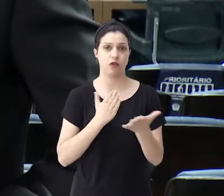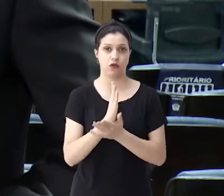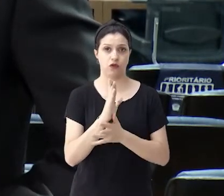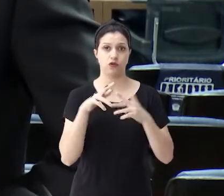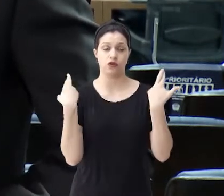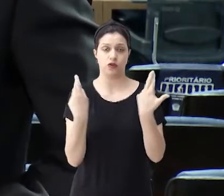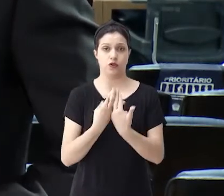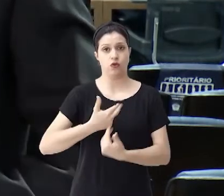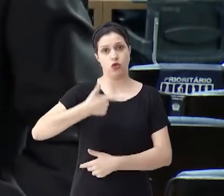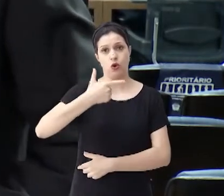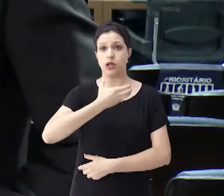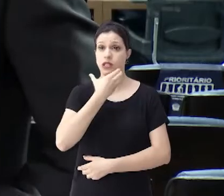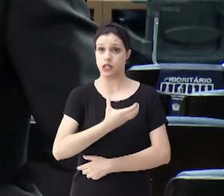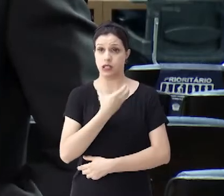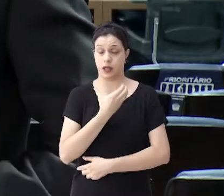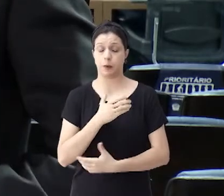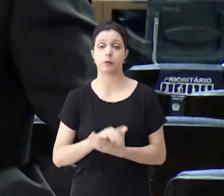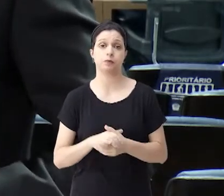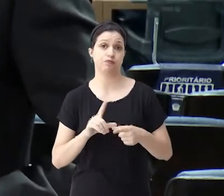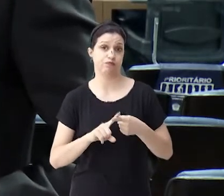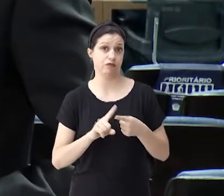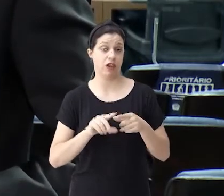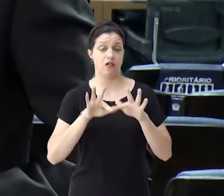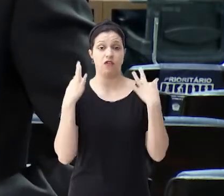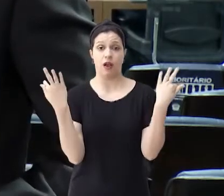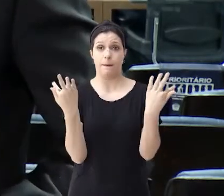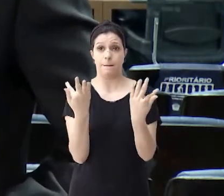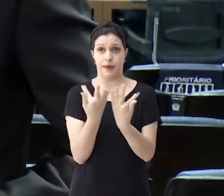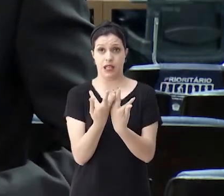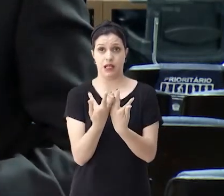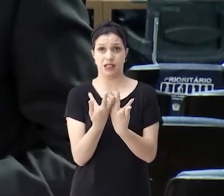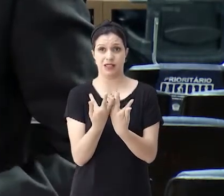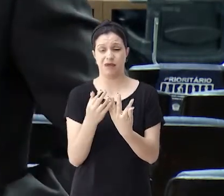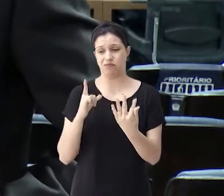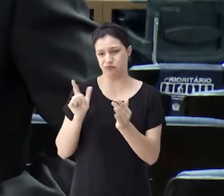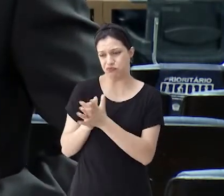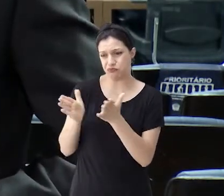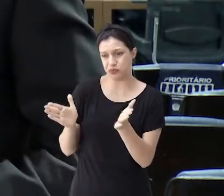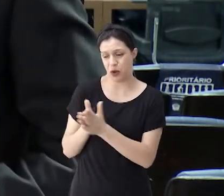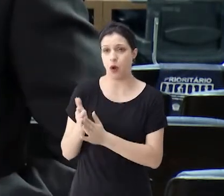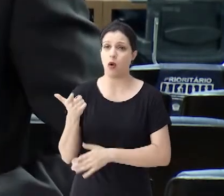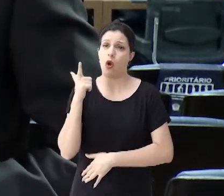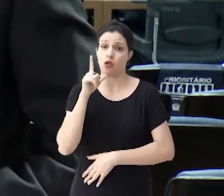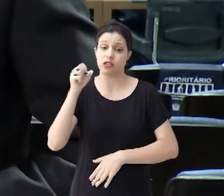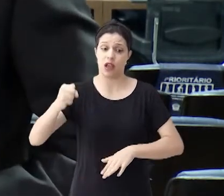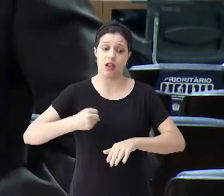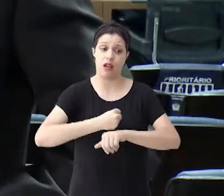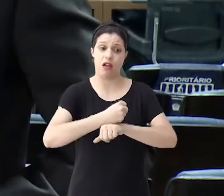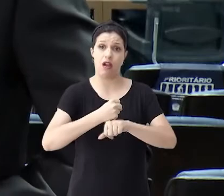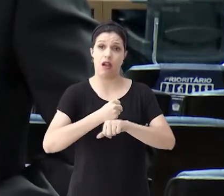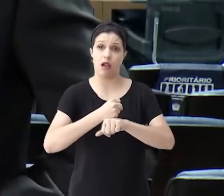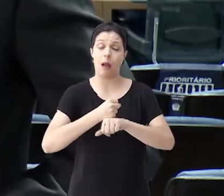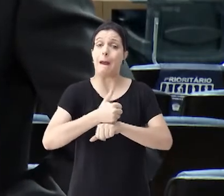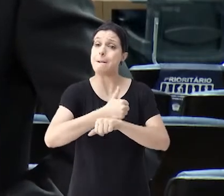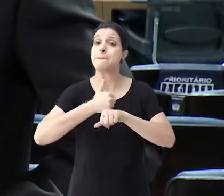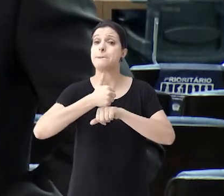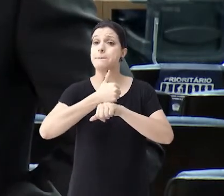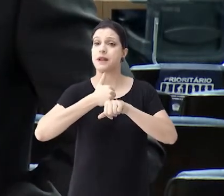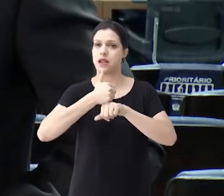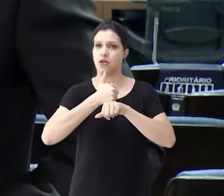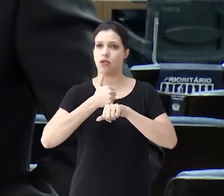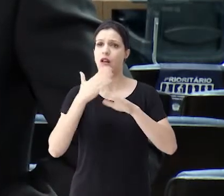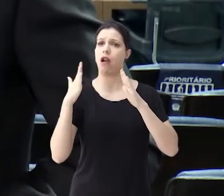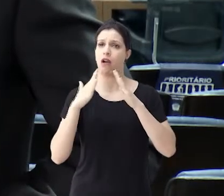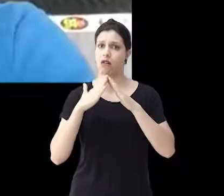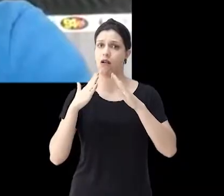pelos parlamentares na sessão de 2 de dezembro. Um deles garante que famílias em situação de vulnerabilidade tenham acesso prioritário aos programas